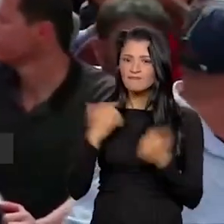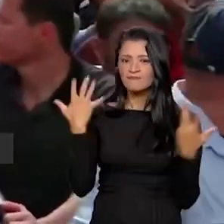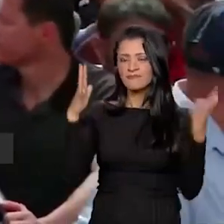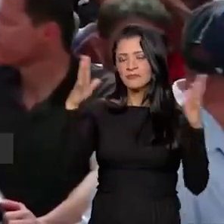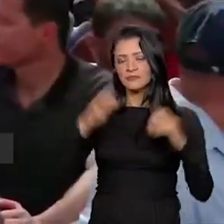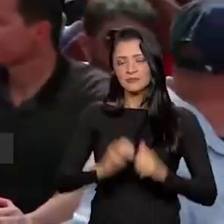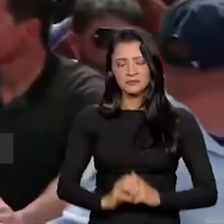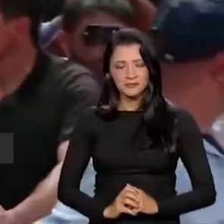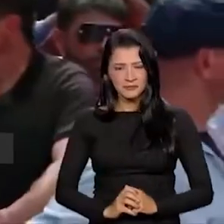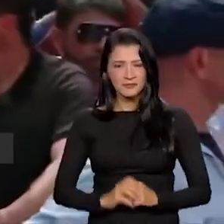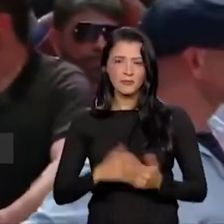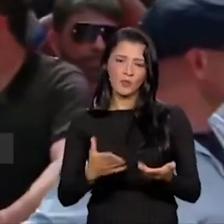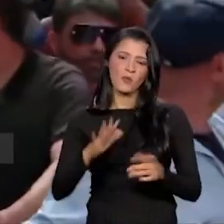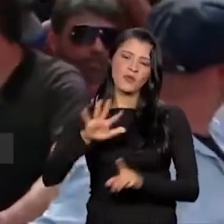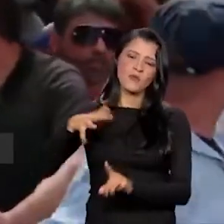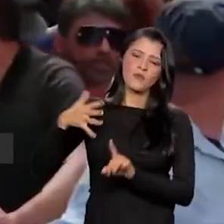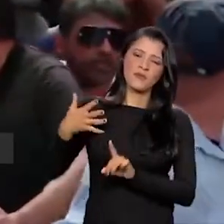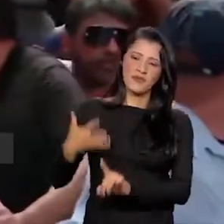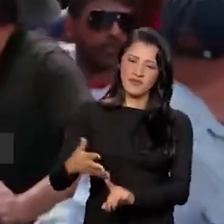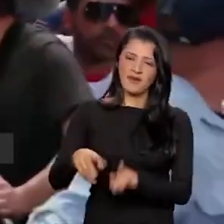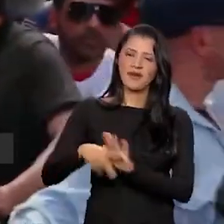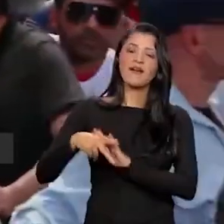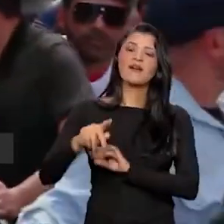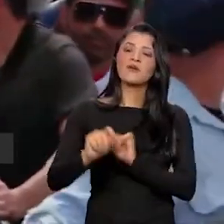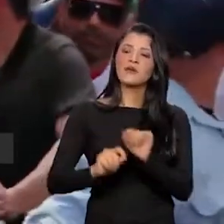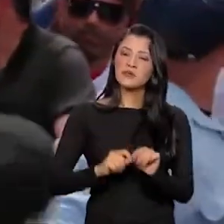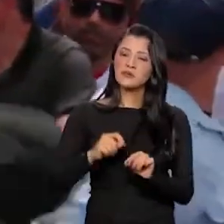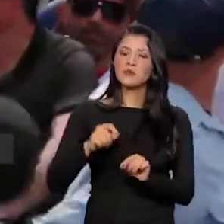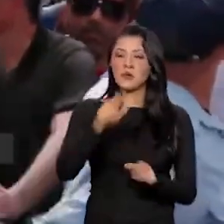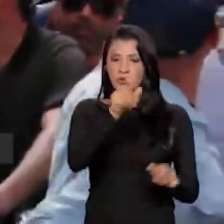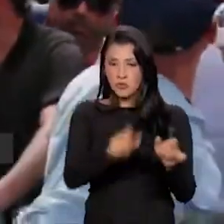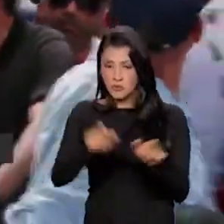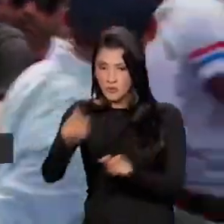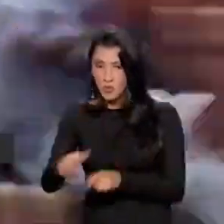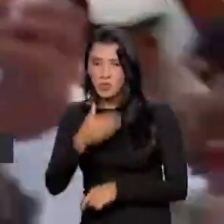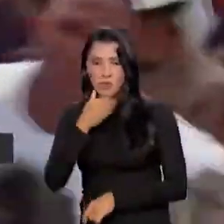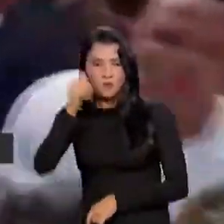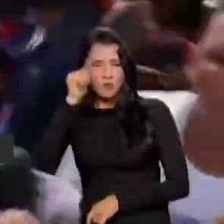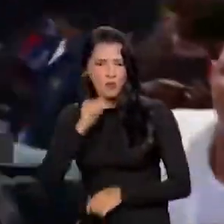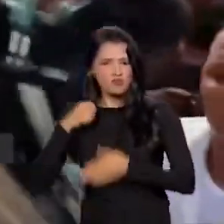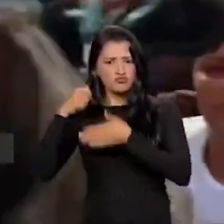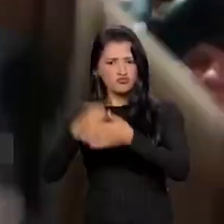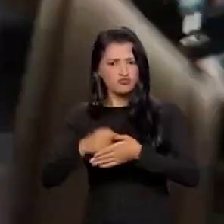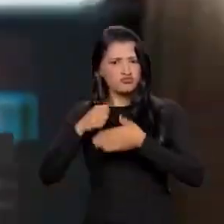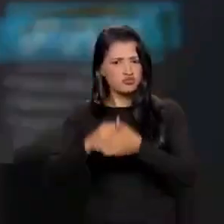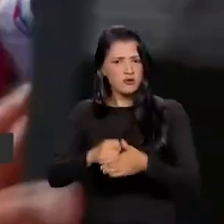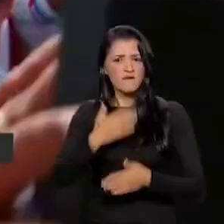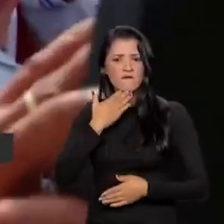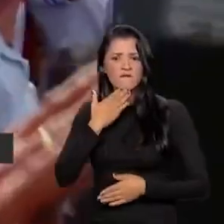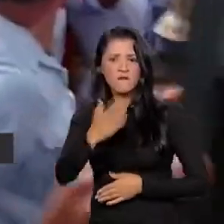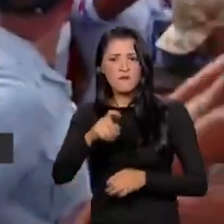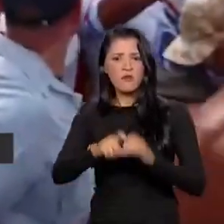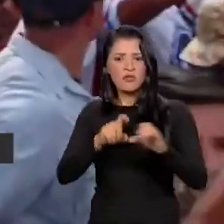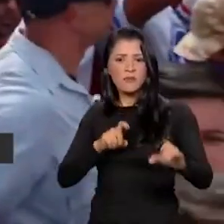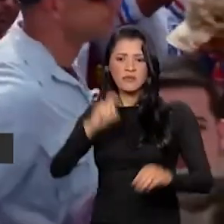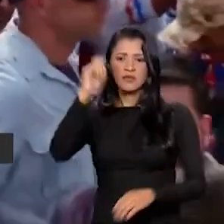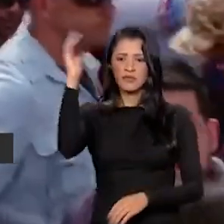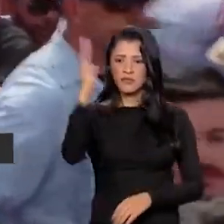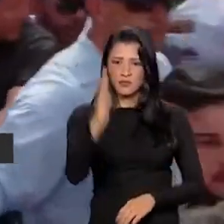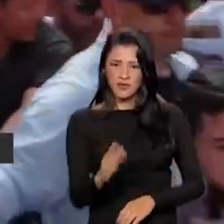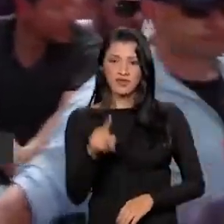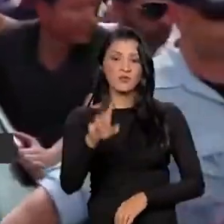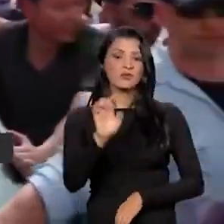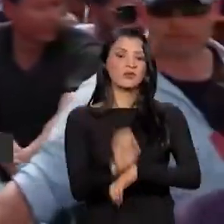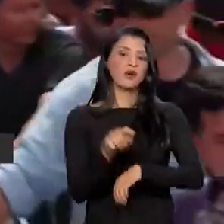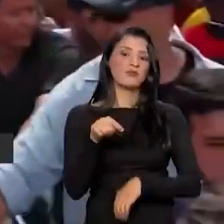como uma homenagem aos homens e mulheres que lutaram pela independência do Brasil no